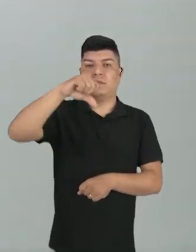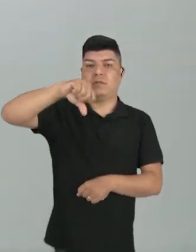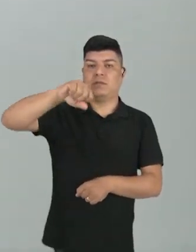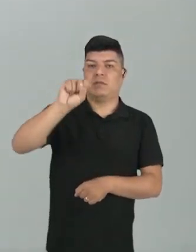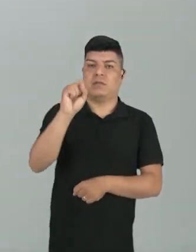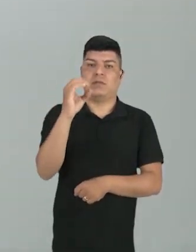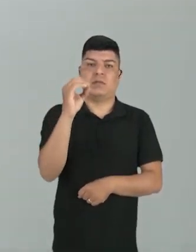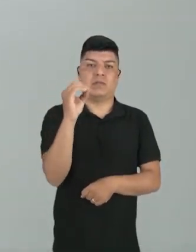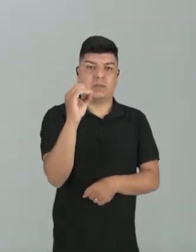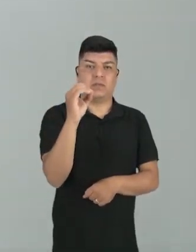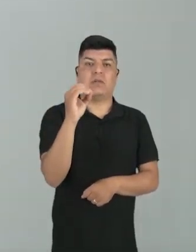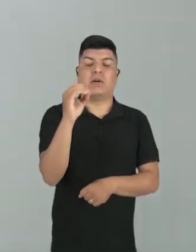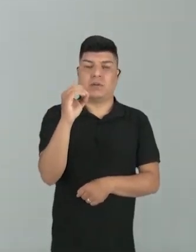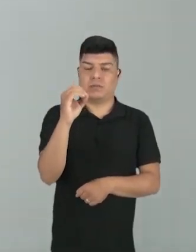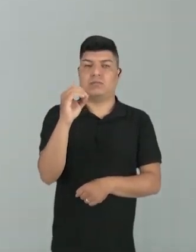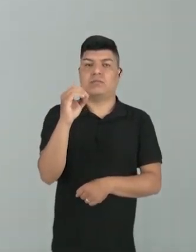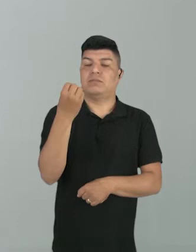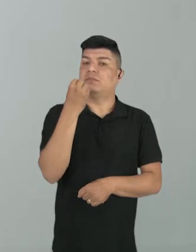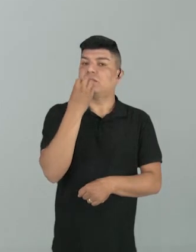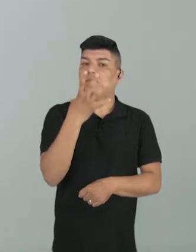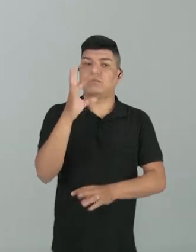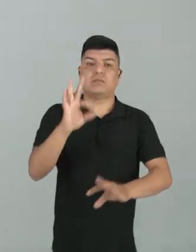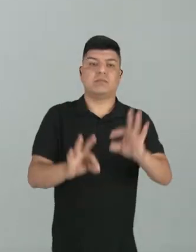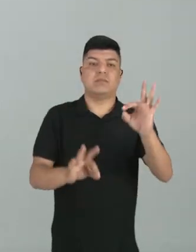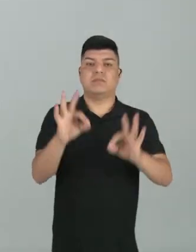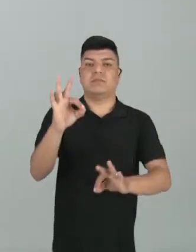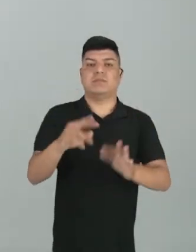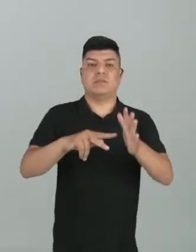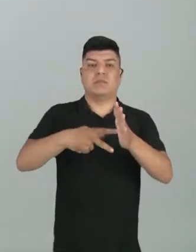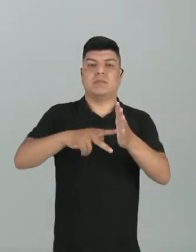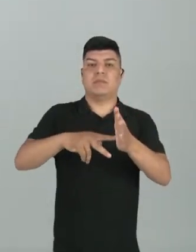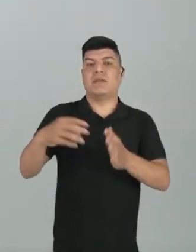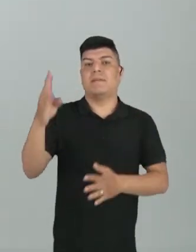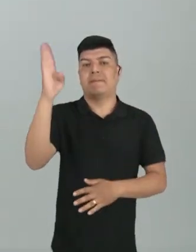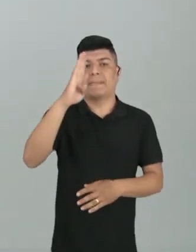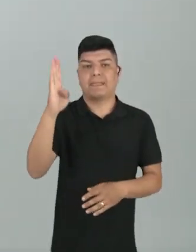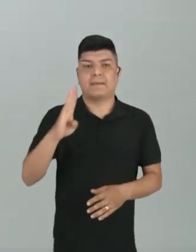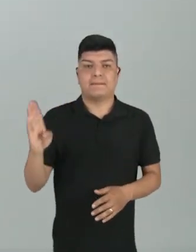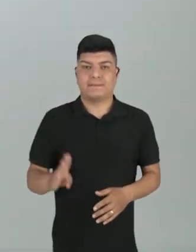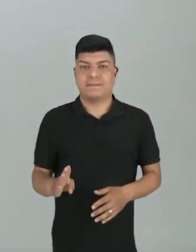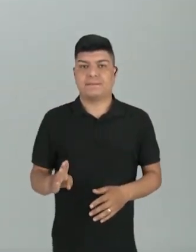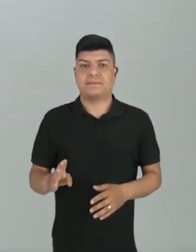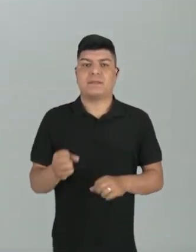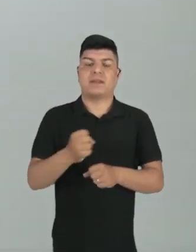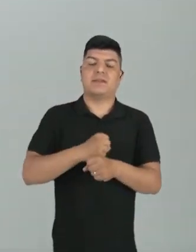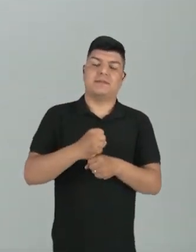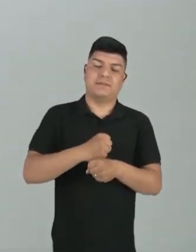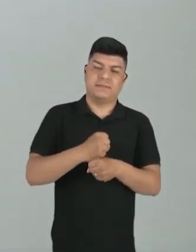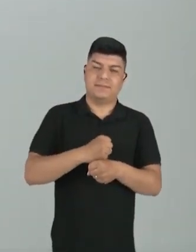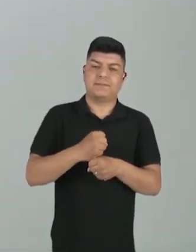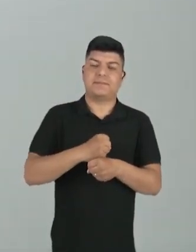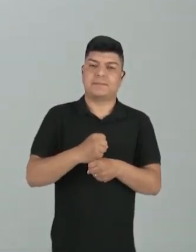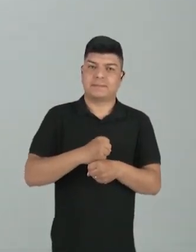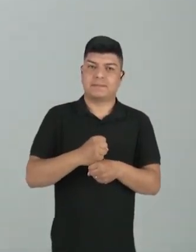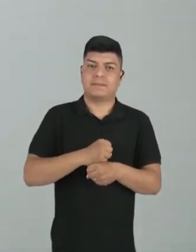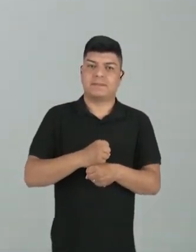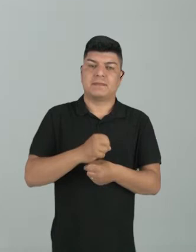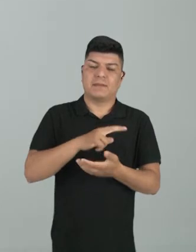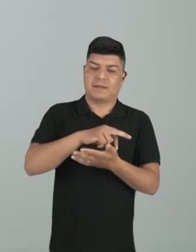1980, considerada o boom da organização sindical no Brasil, década esta em que